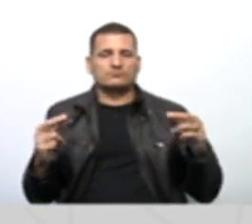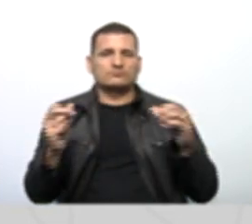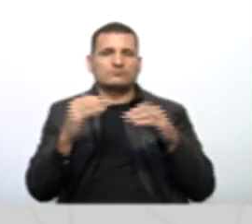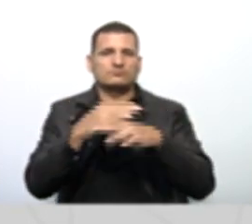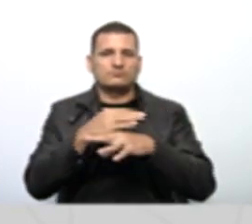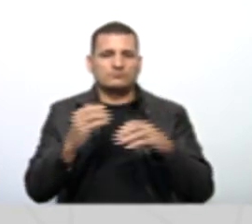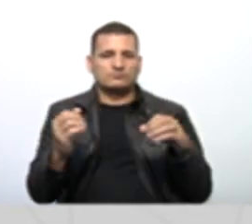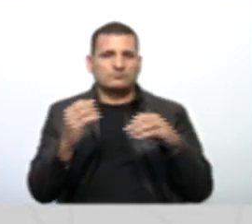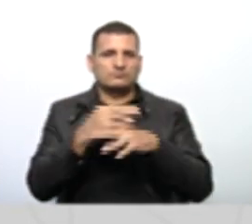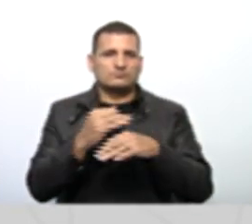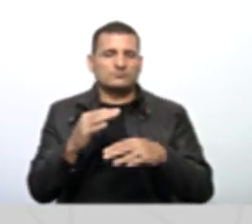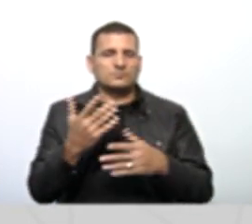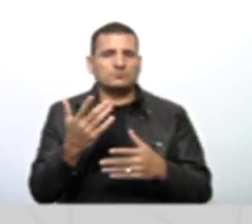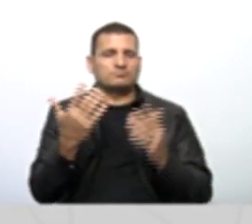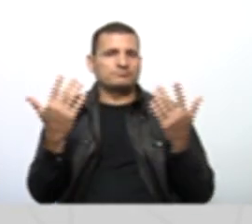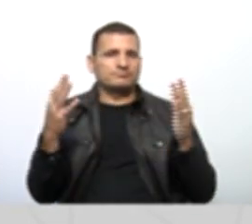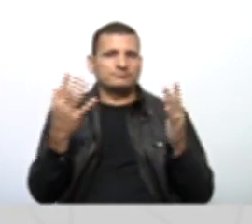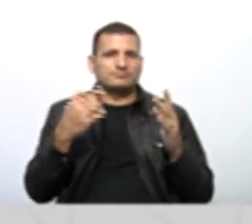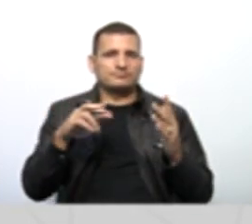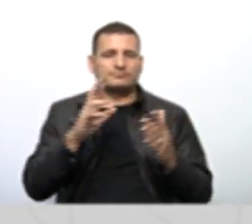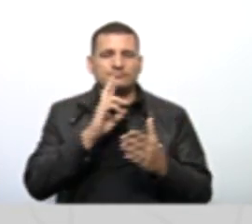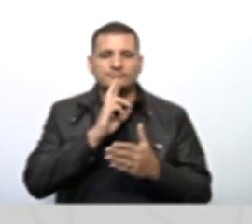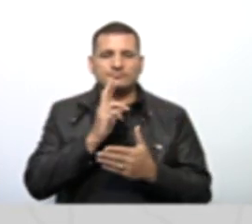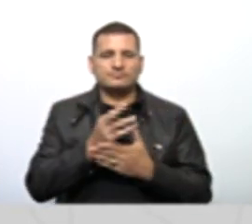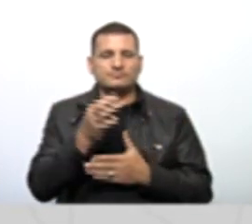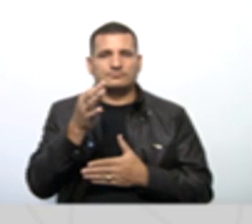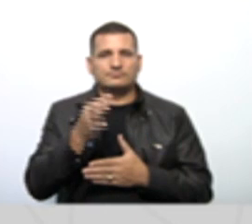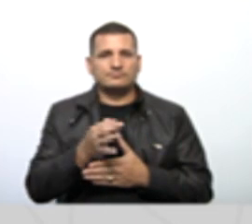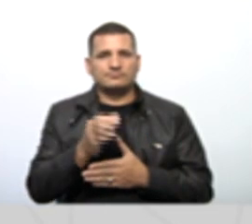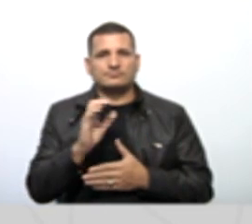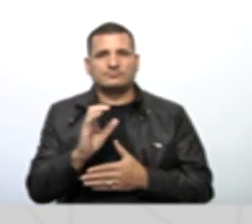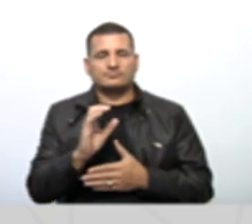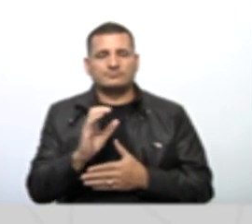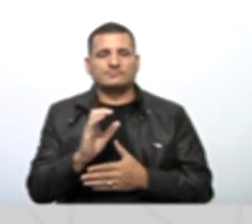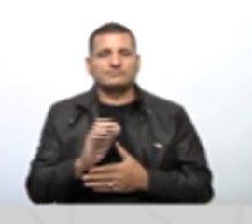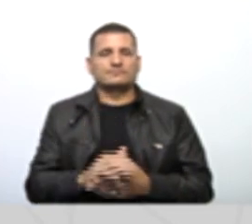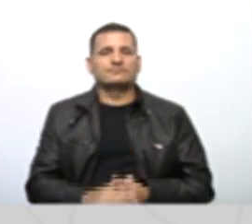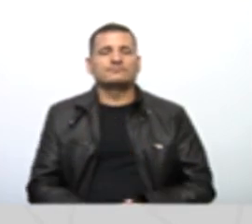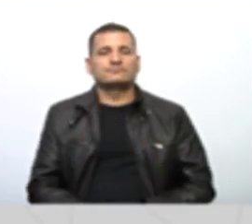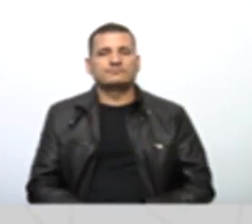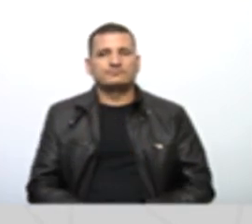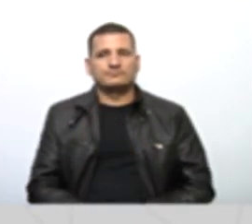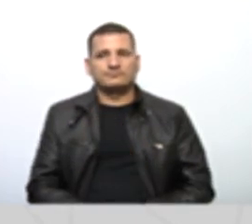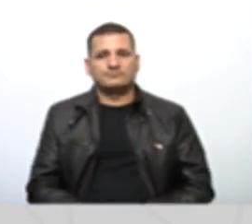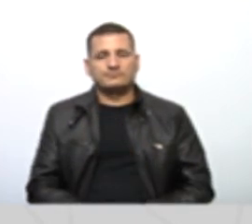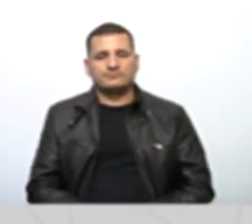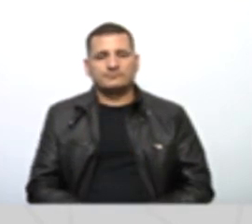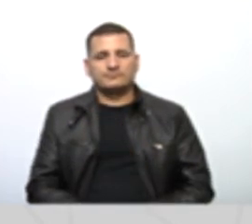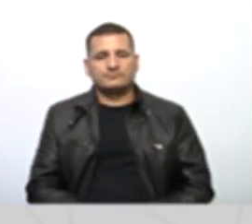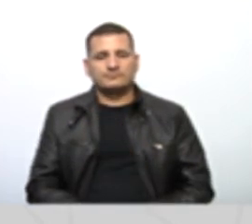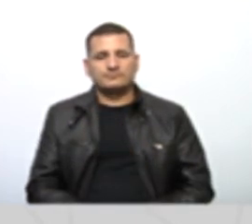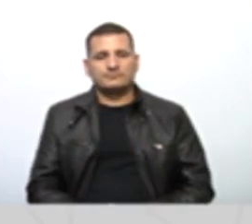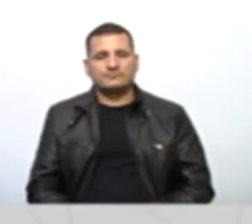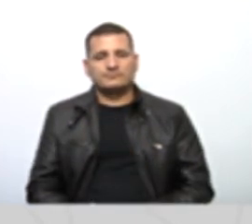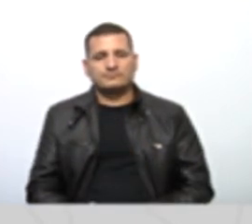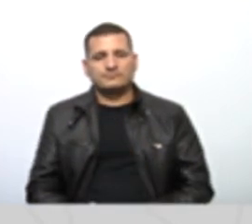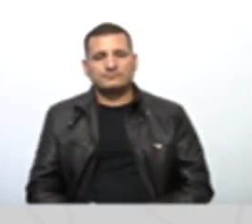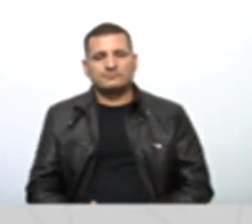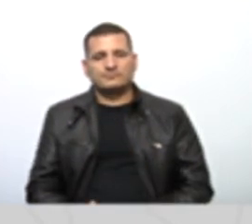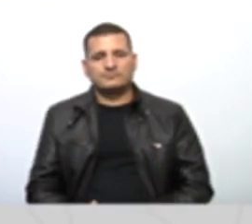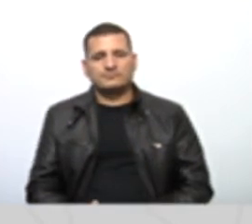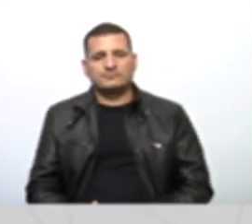pessoal para vocês acertaram a questão e foi em cheio na resposta correta é e a